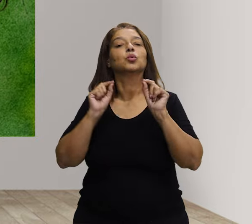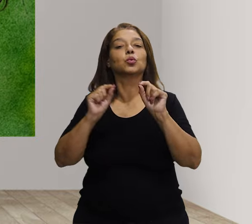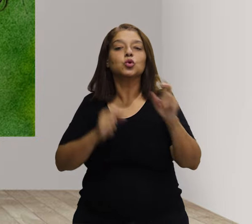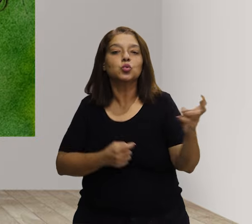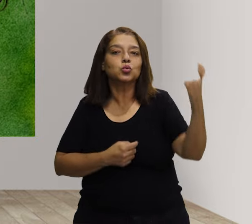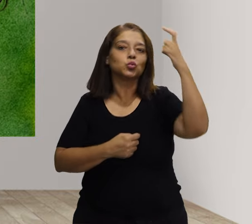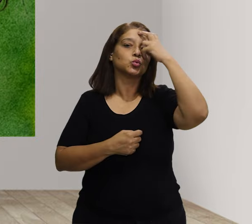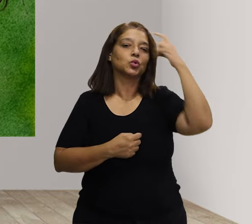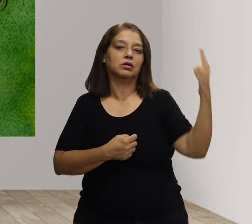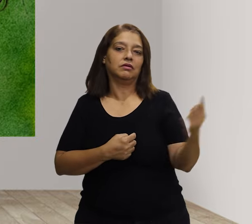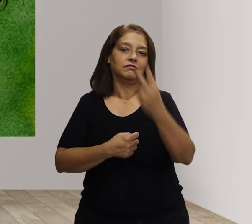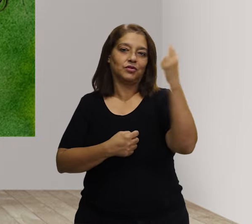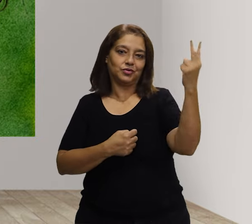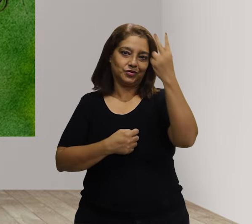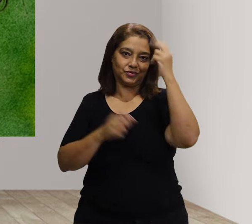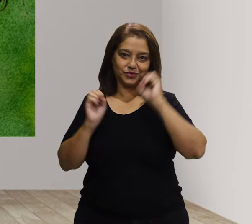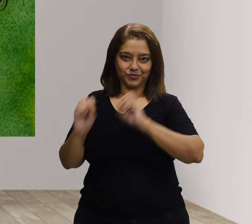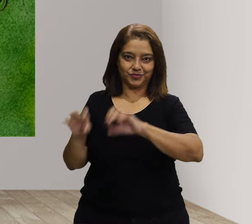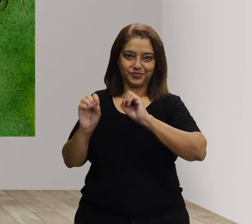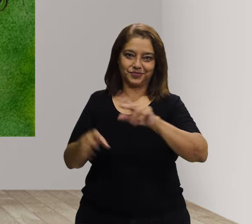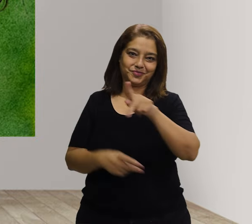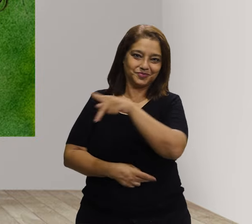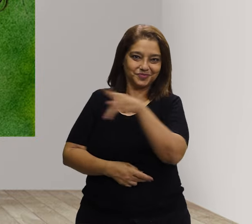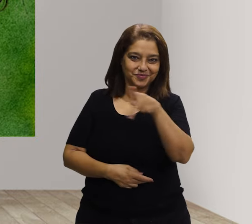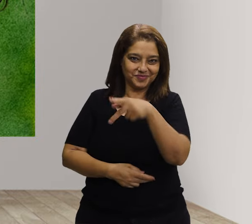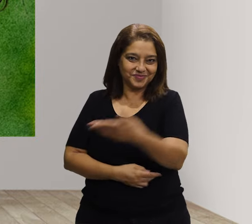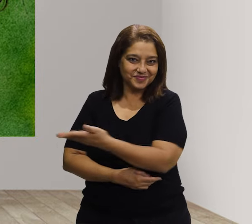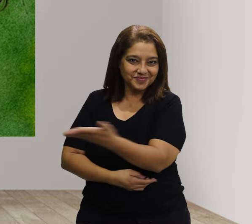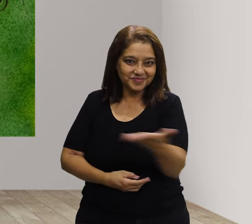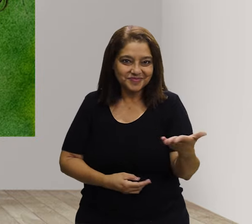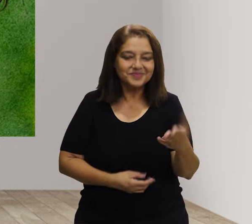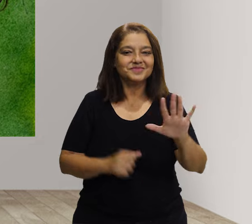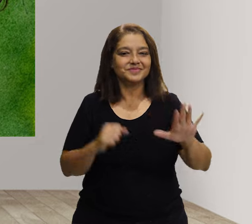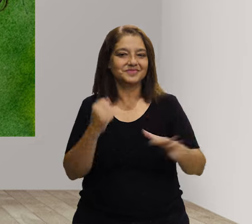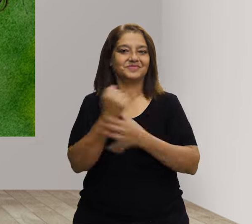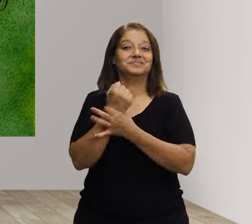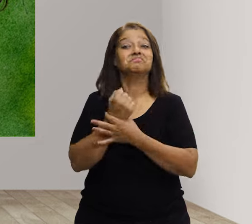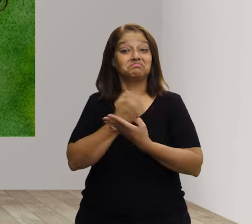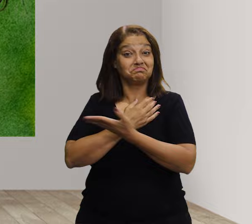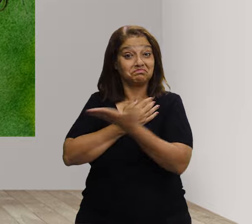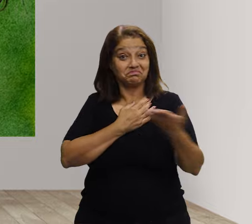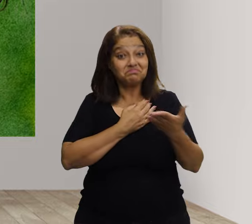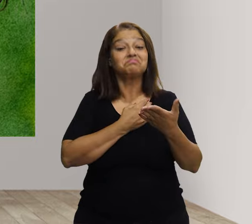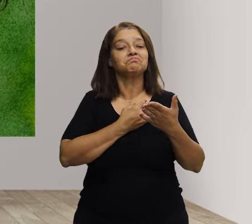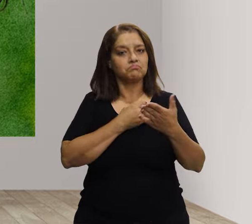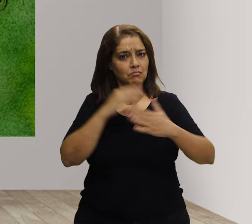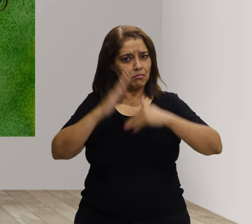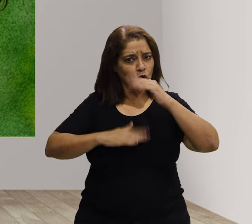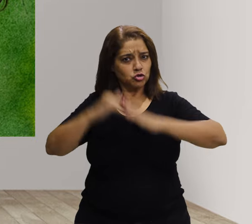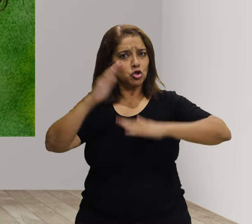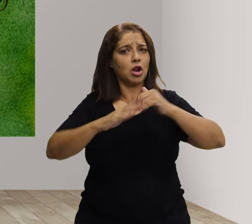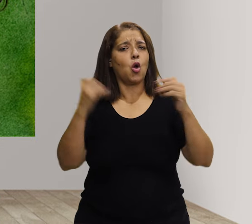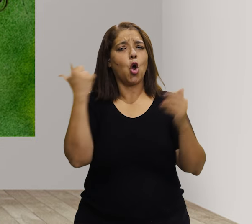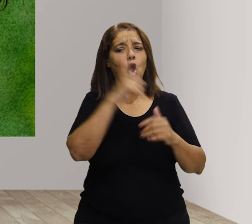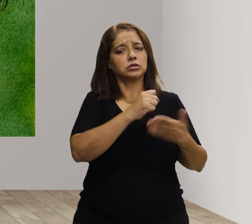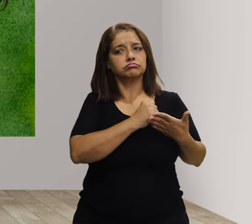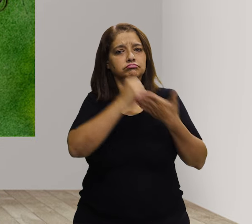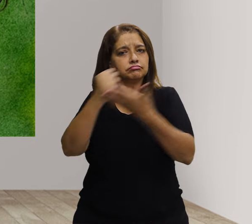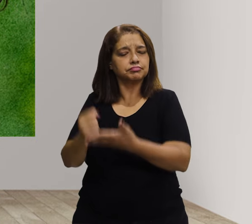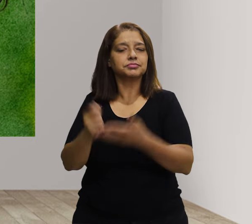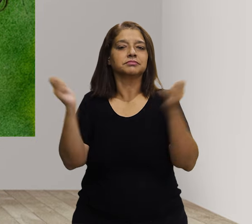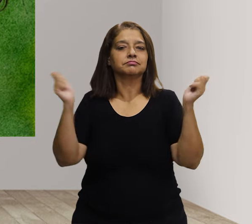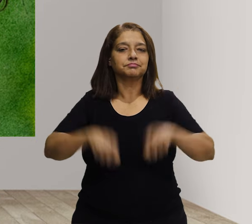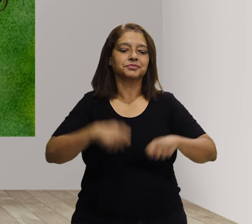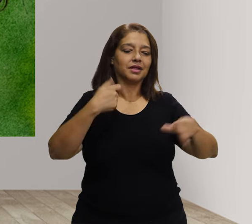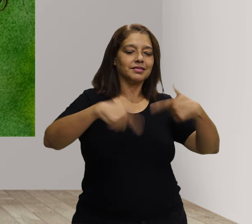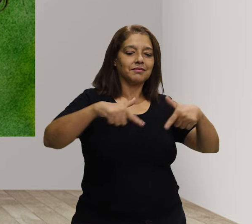de valorização dos educadores, garantindo que esses profissionais tenham suporte para desempenhar sua função junto